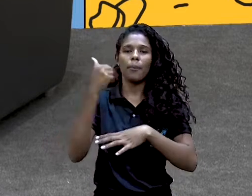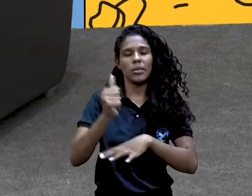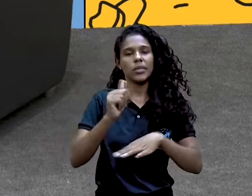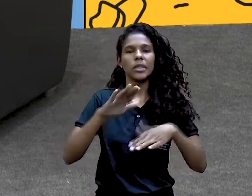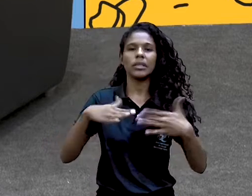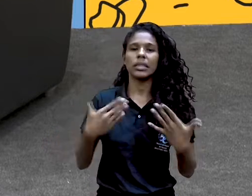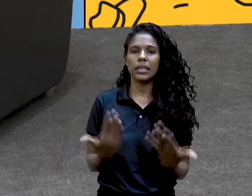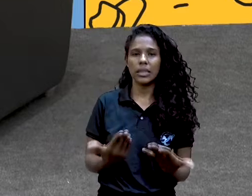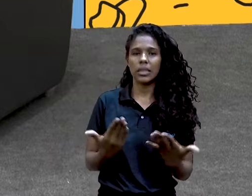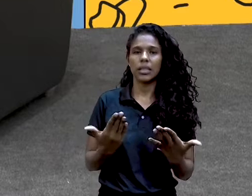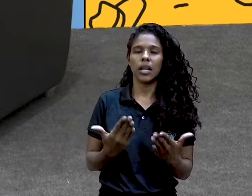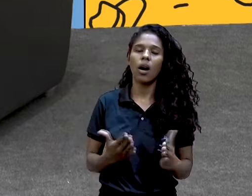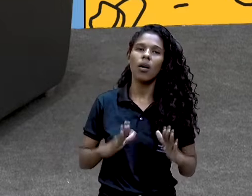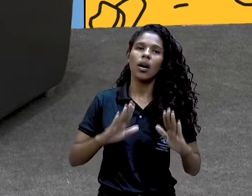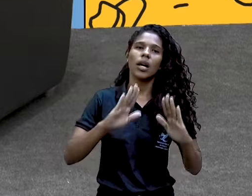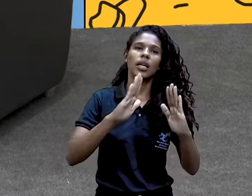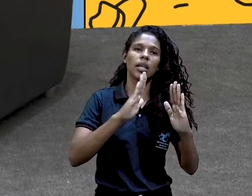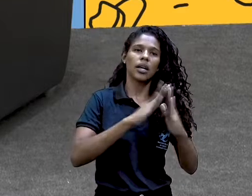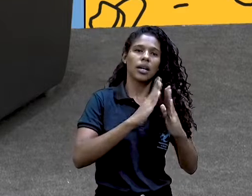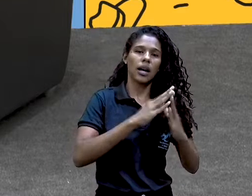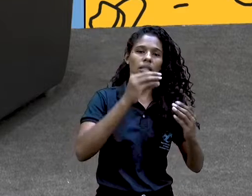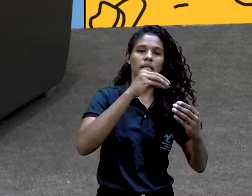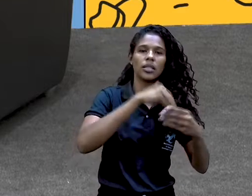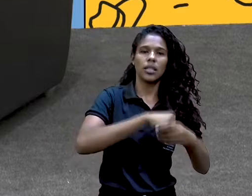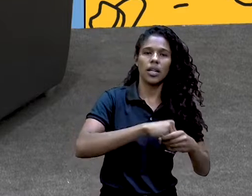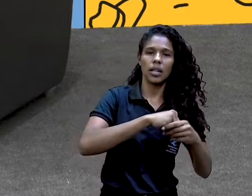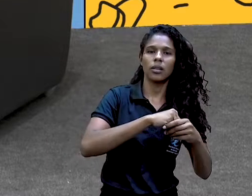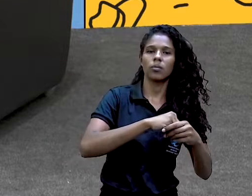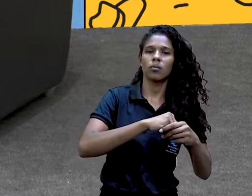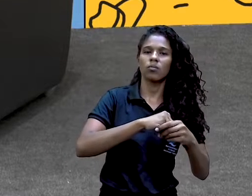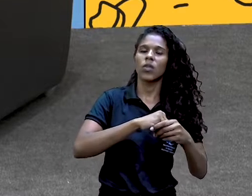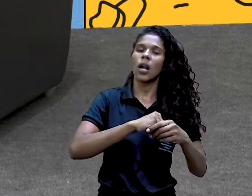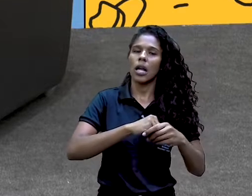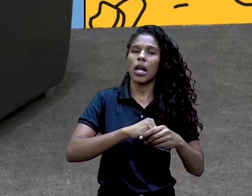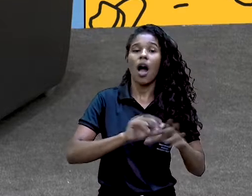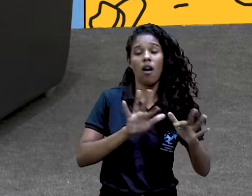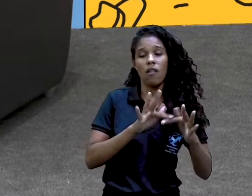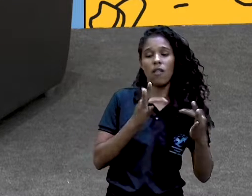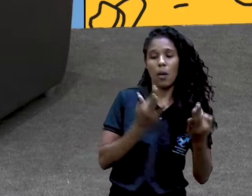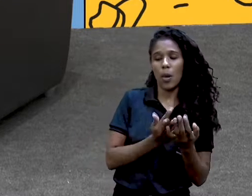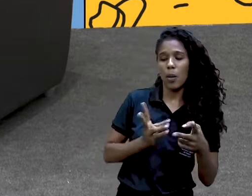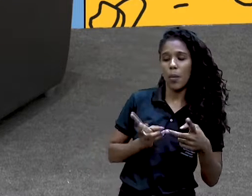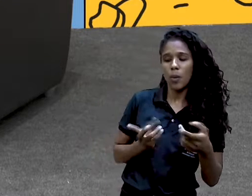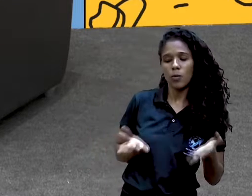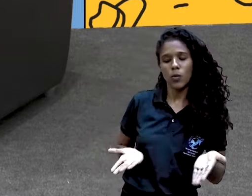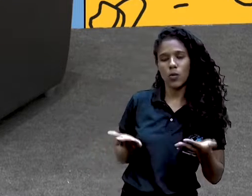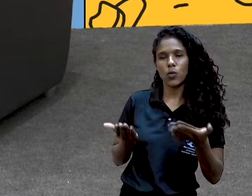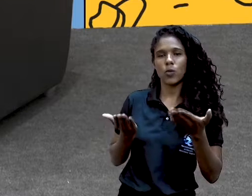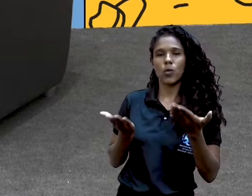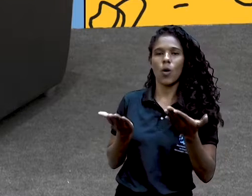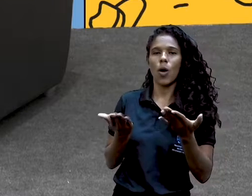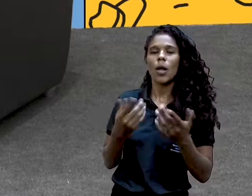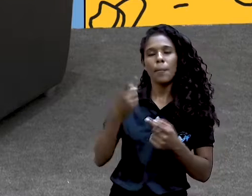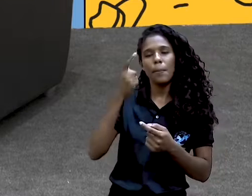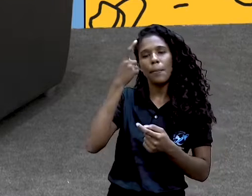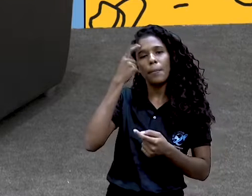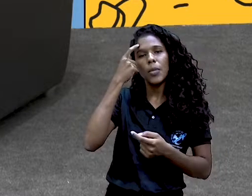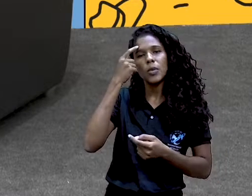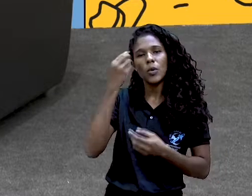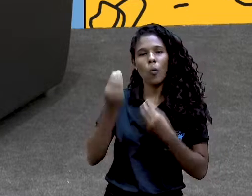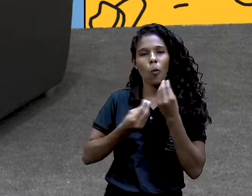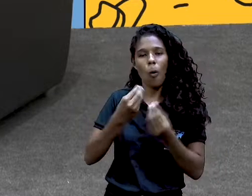forma, dentro de casa, a gente está pensando de forma empreendedora. A gente está instigando, né? A gente está